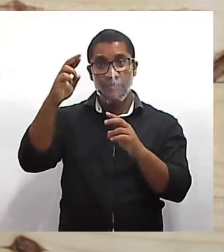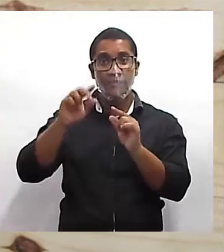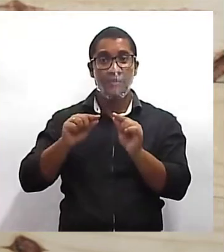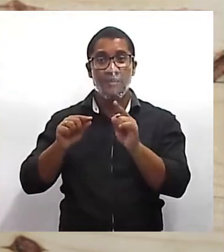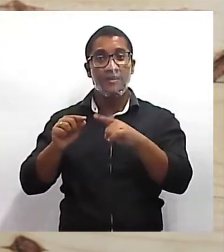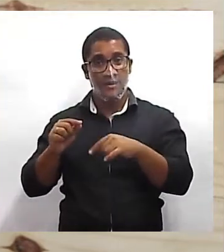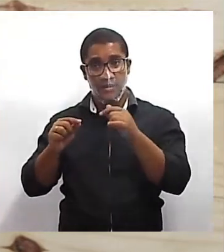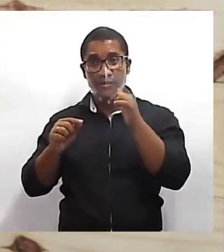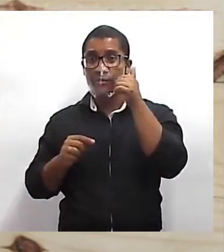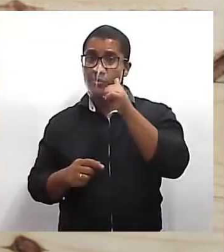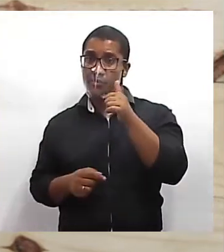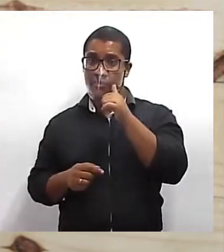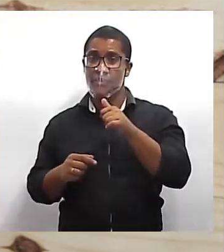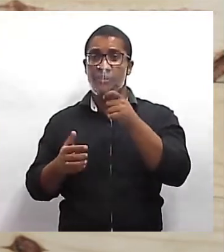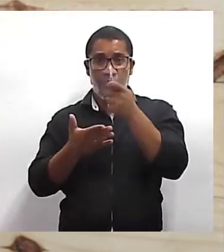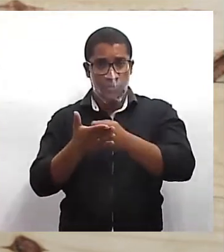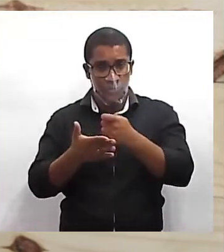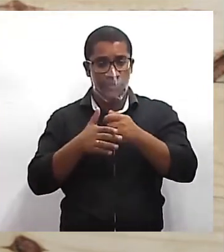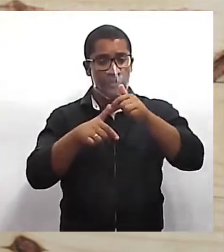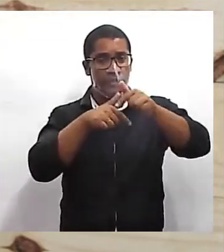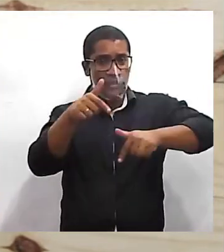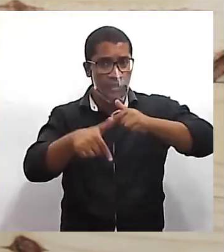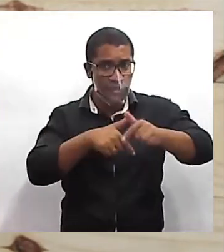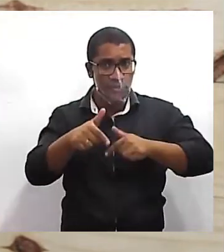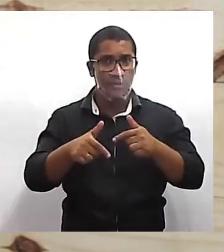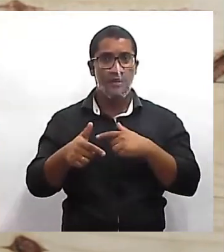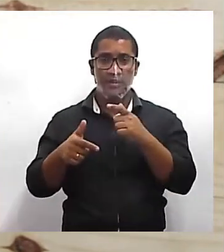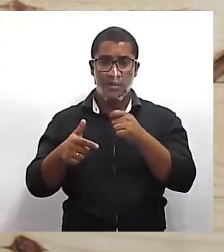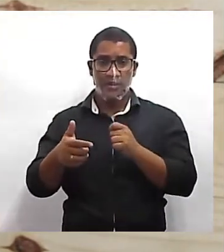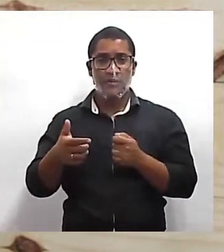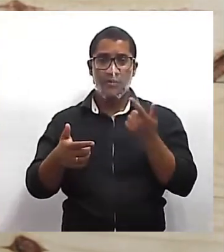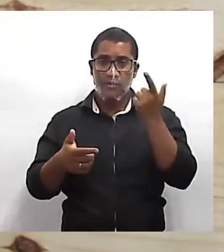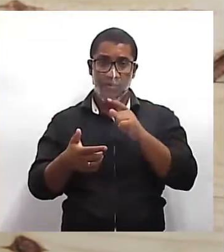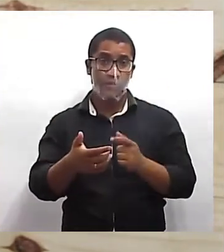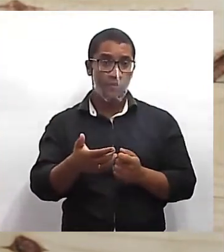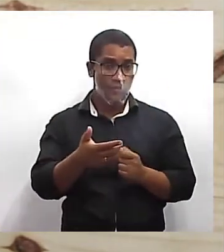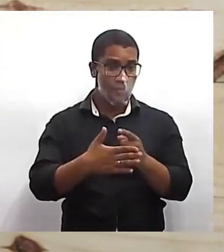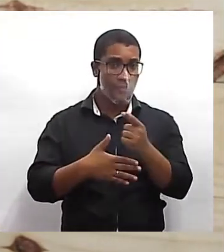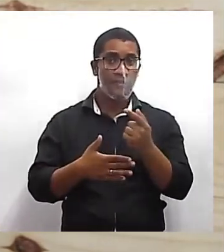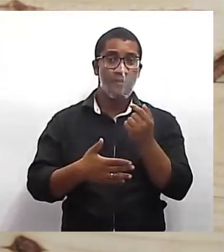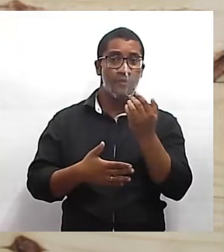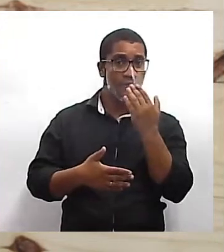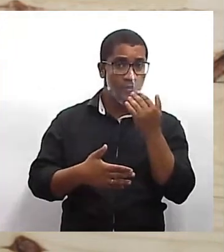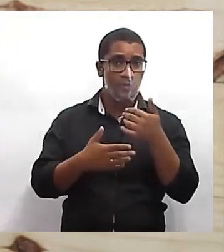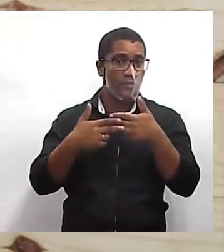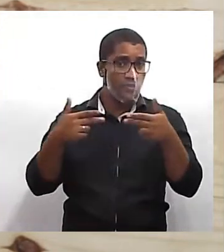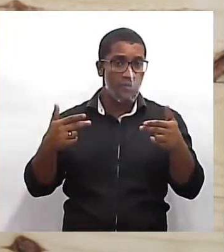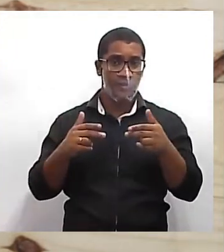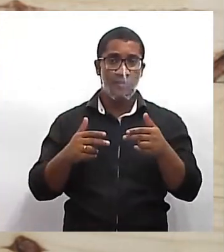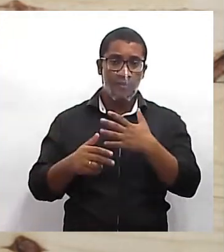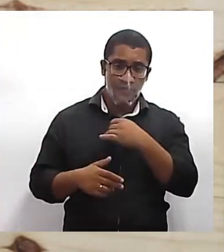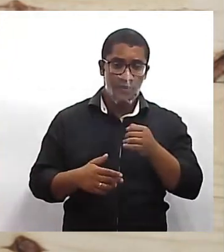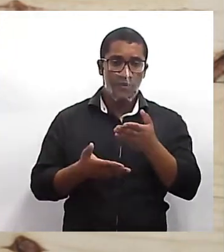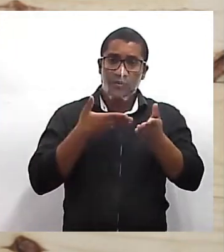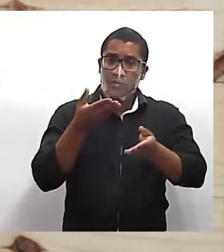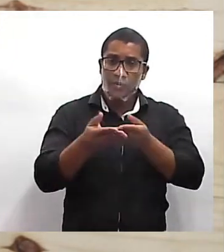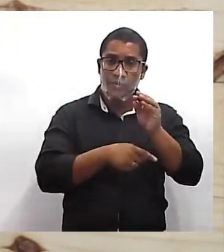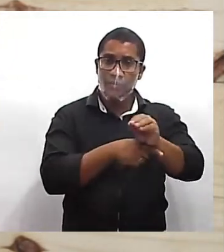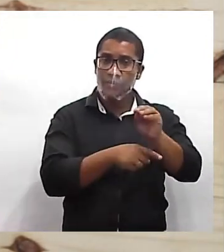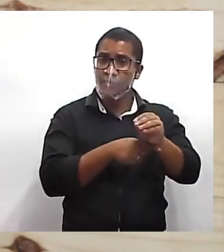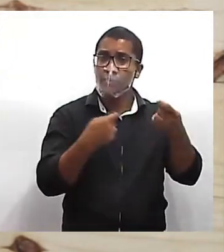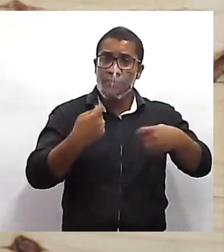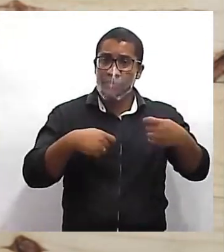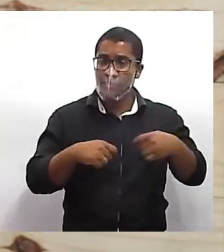Que através de sua luta, de seu trabalho, colocam comida na mesa de seus filhos. Então é muito importante essa reflexão, porque antes de tudo é uma